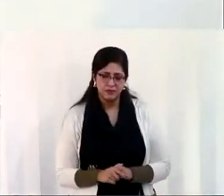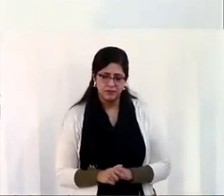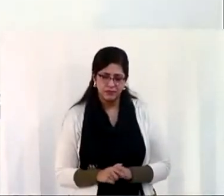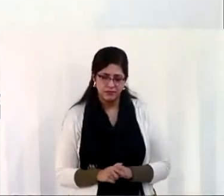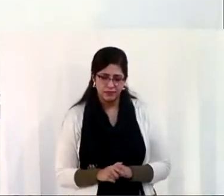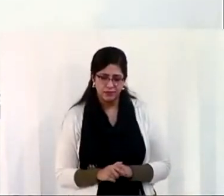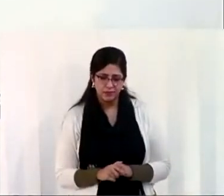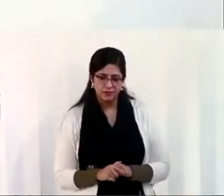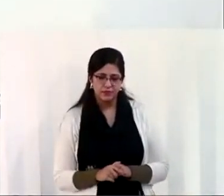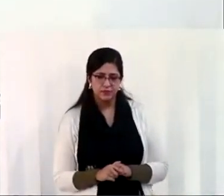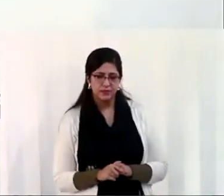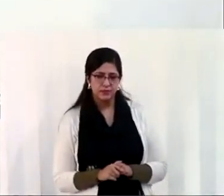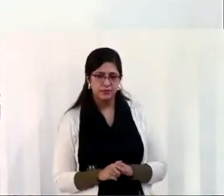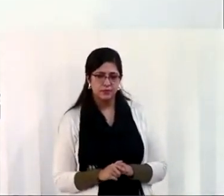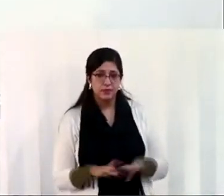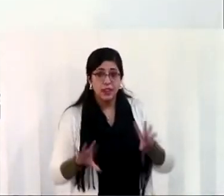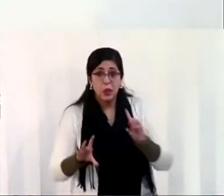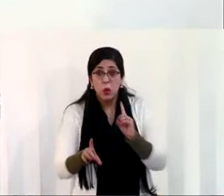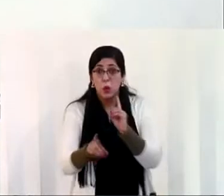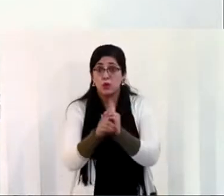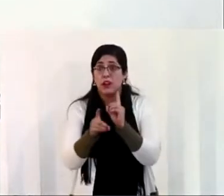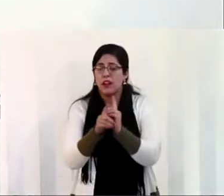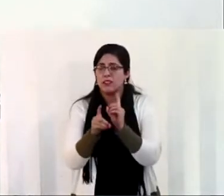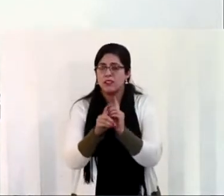Vocês encontraram maldade em mim?